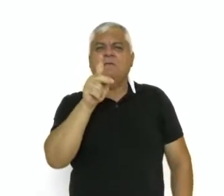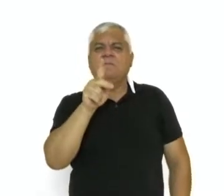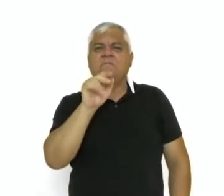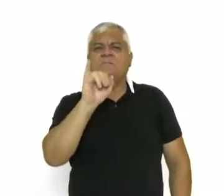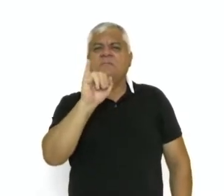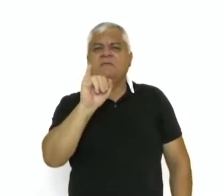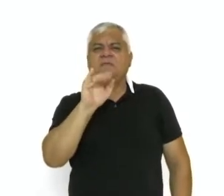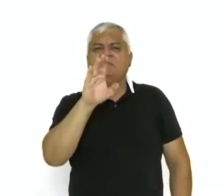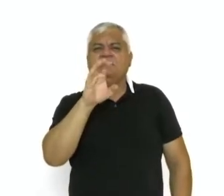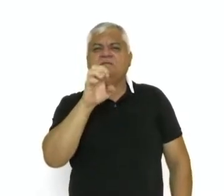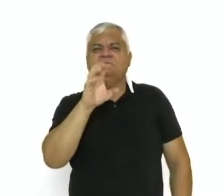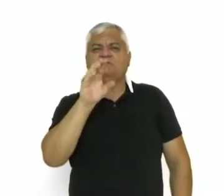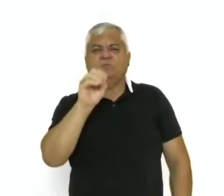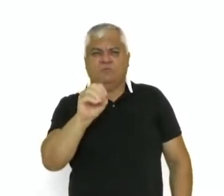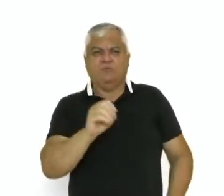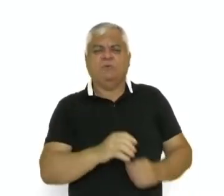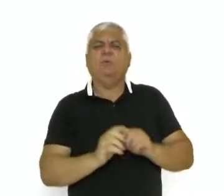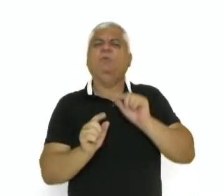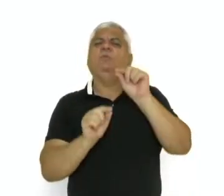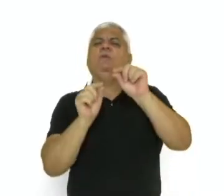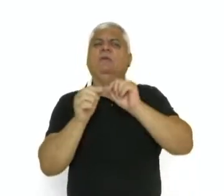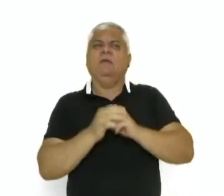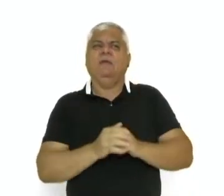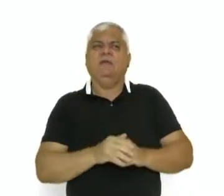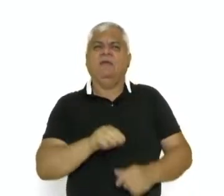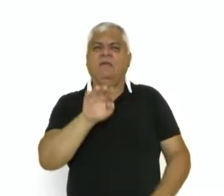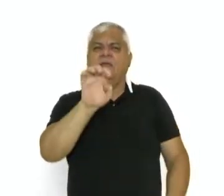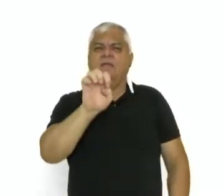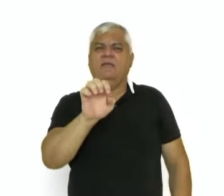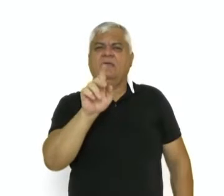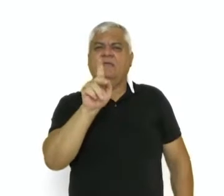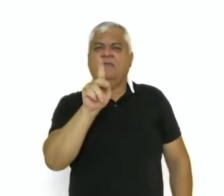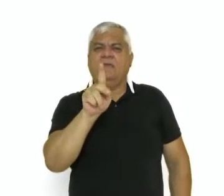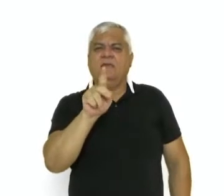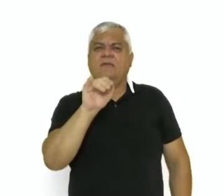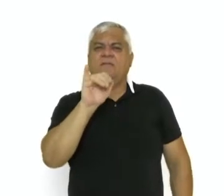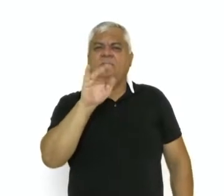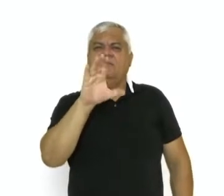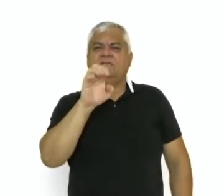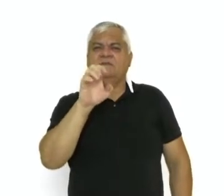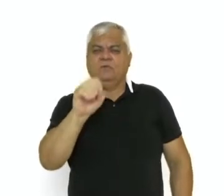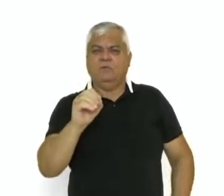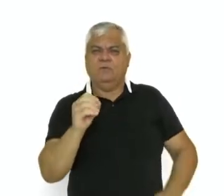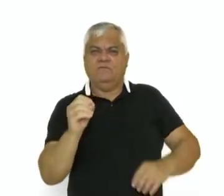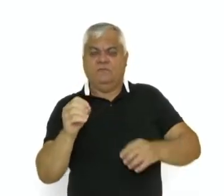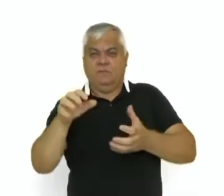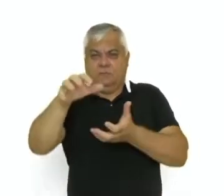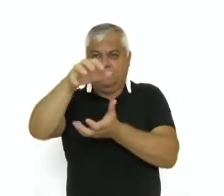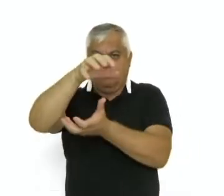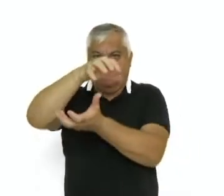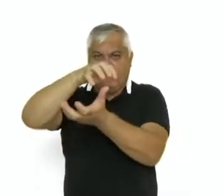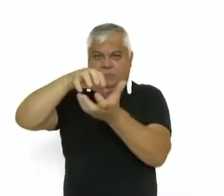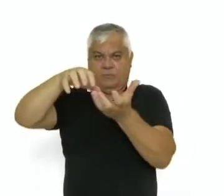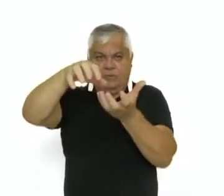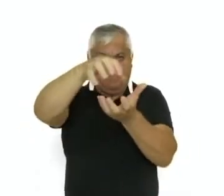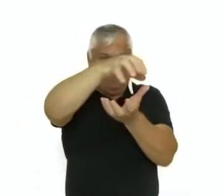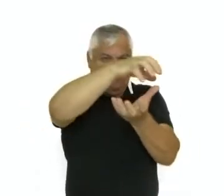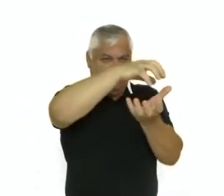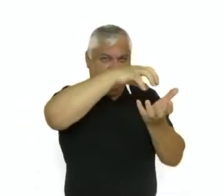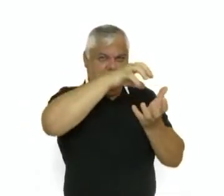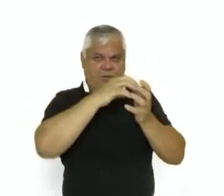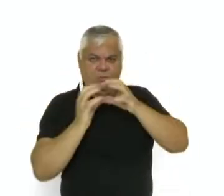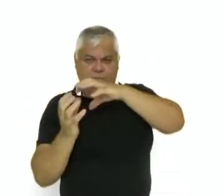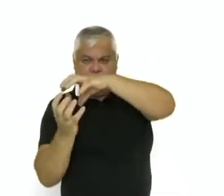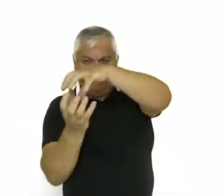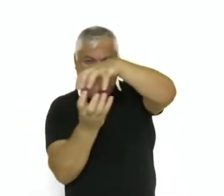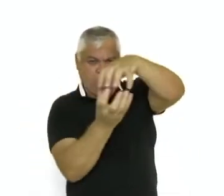epíciclo? Bem, o Ptolomeu escreveu, né, explicou o movimento dos planetas, né, através de uma combinação de